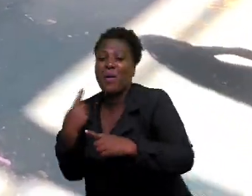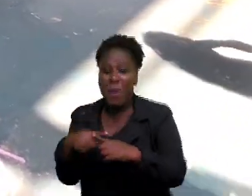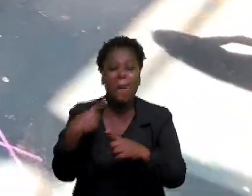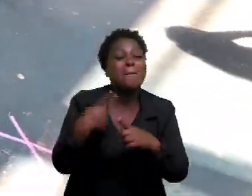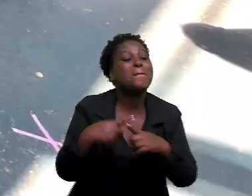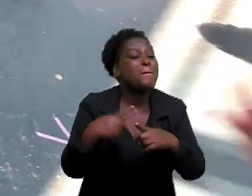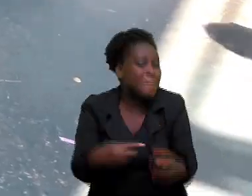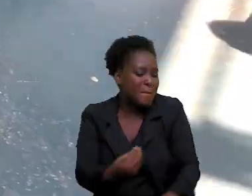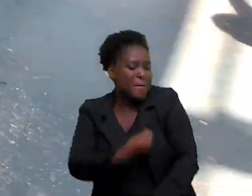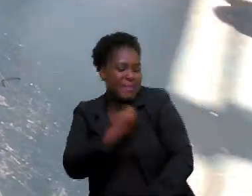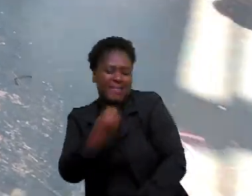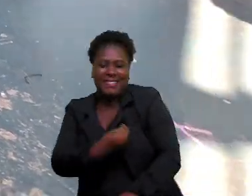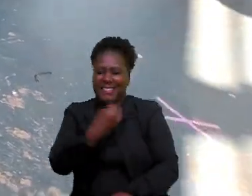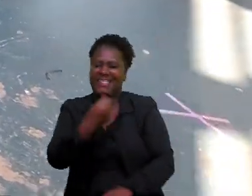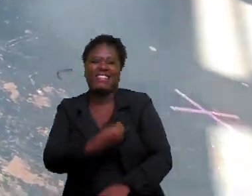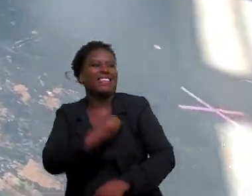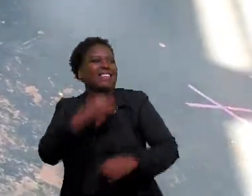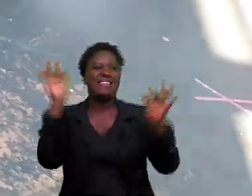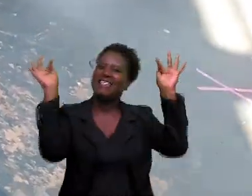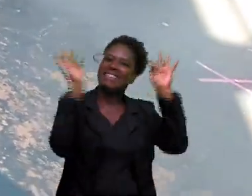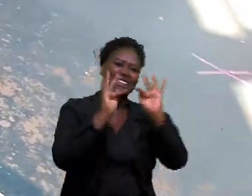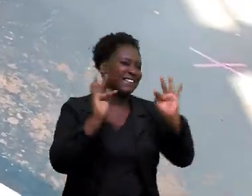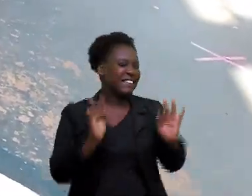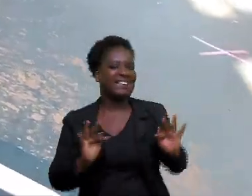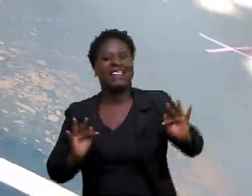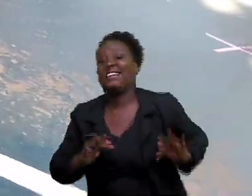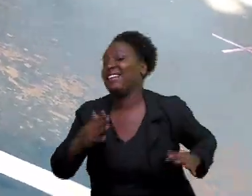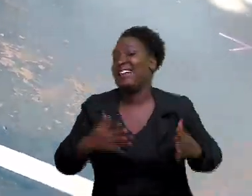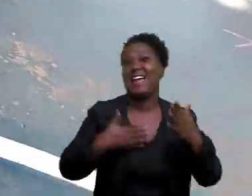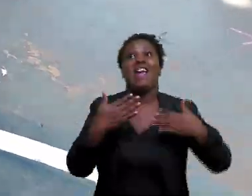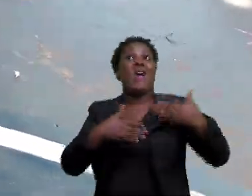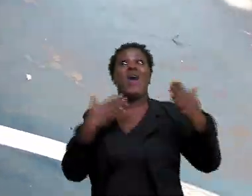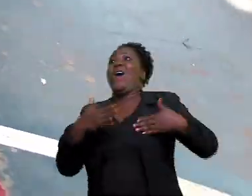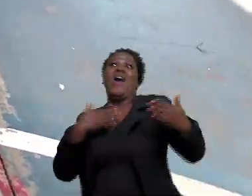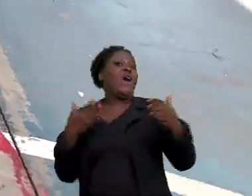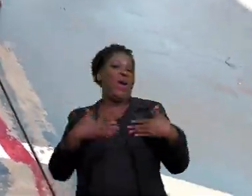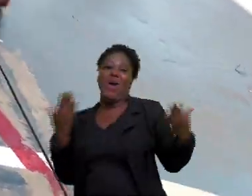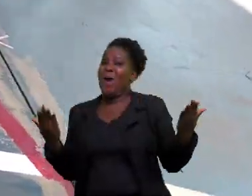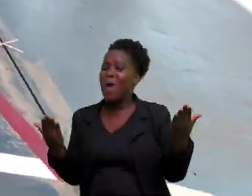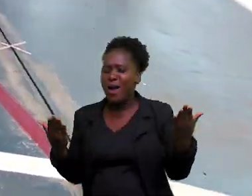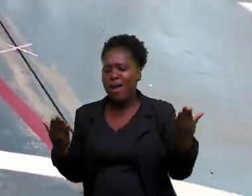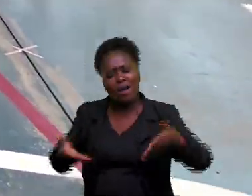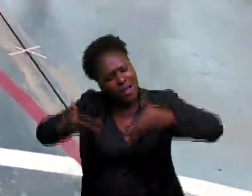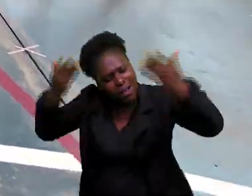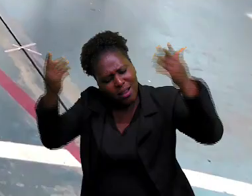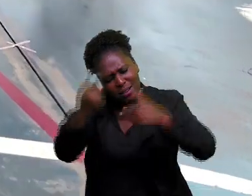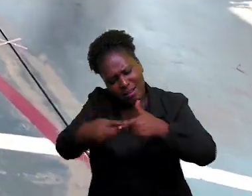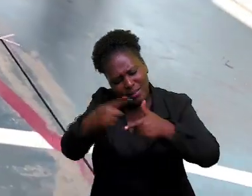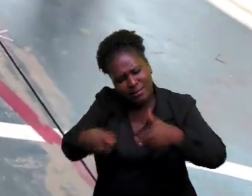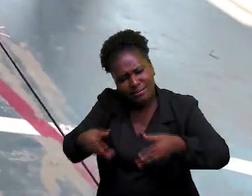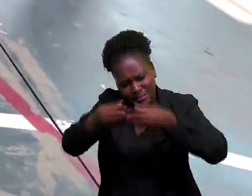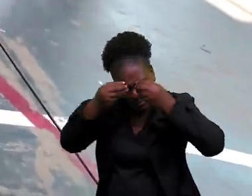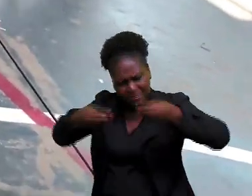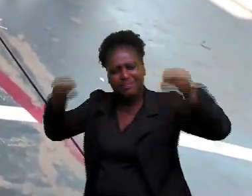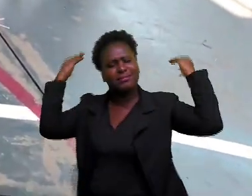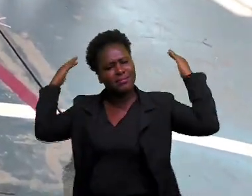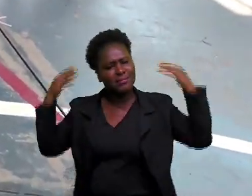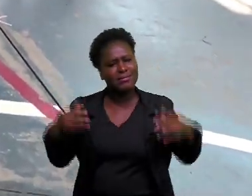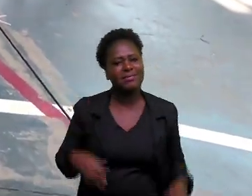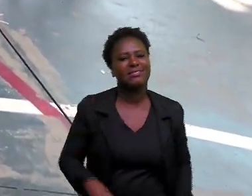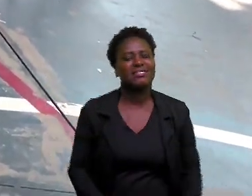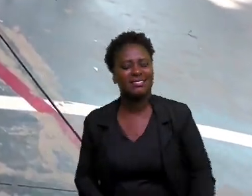esquecer. Isso é viver, é aprender. Hakuna